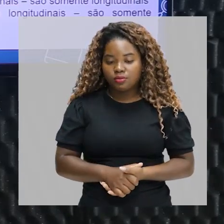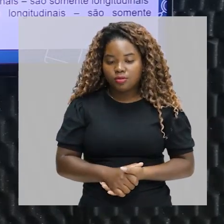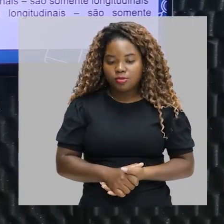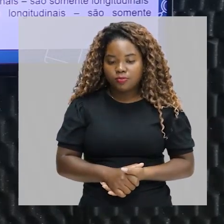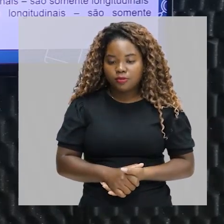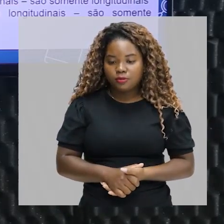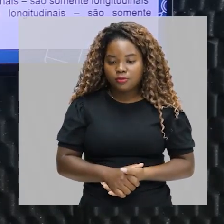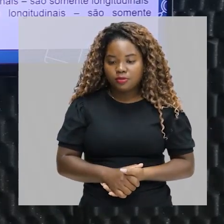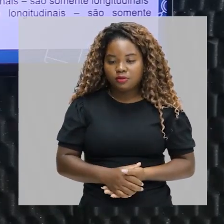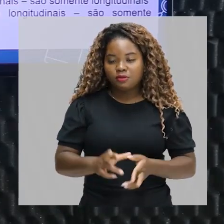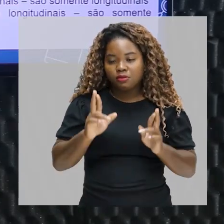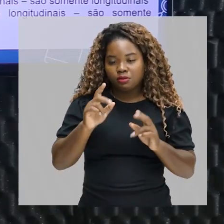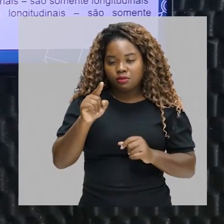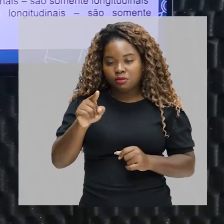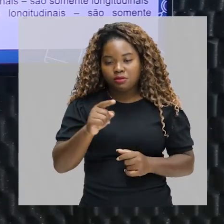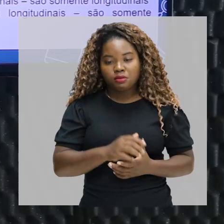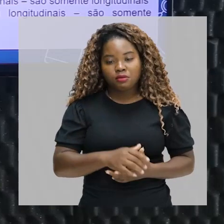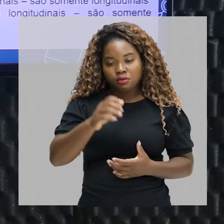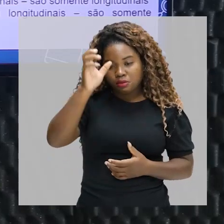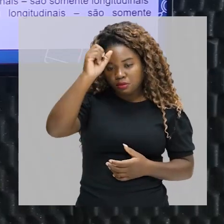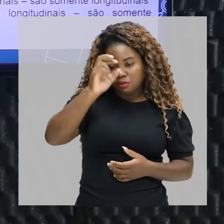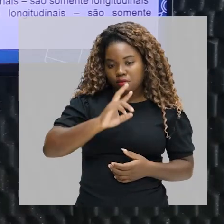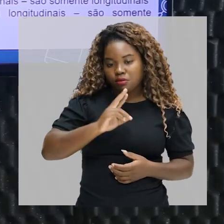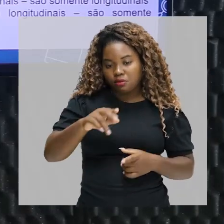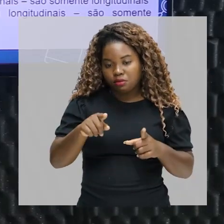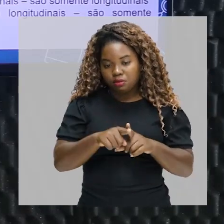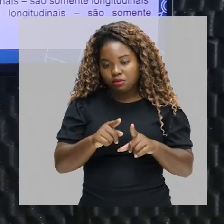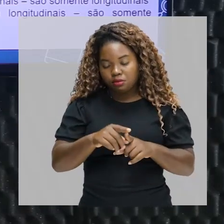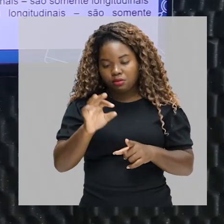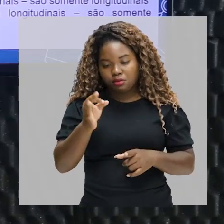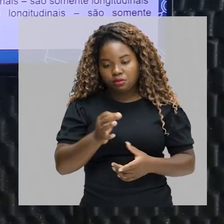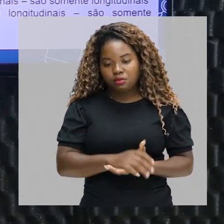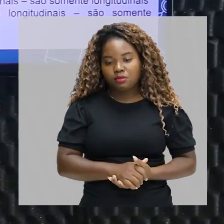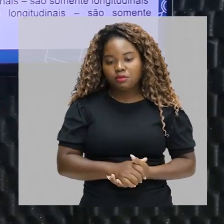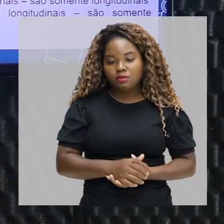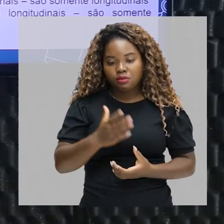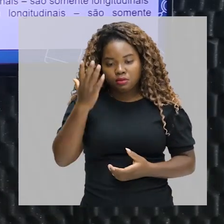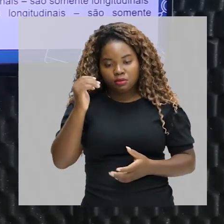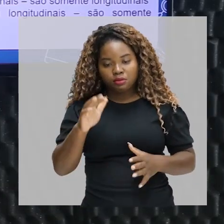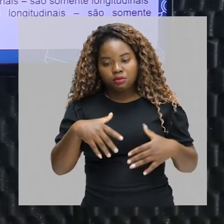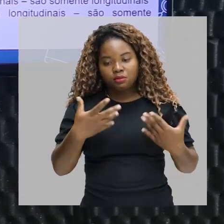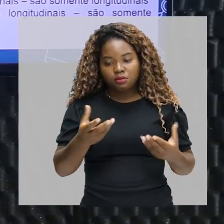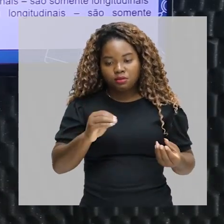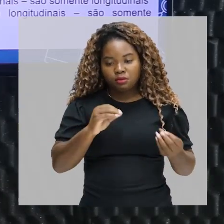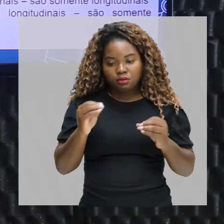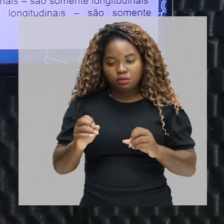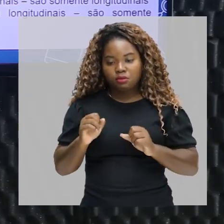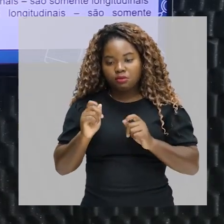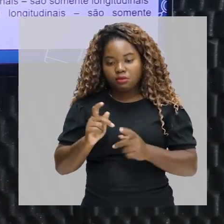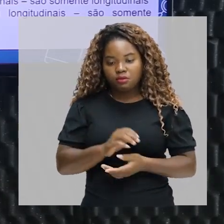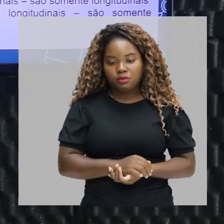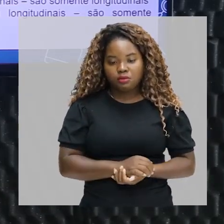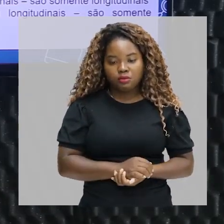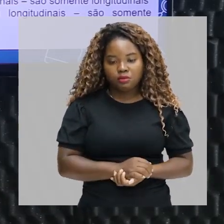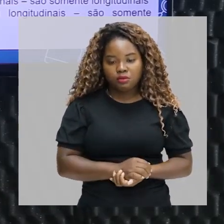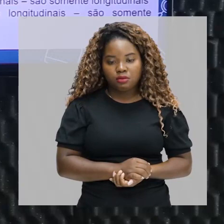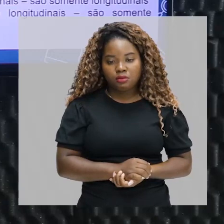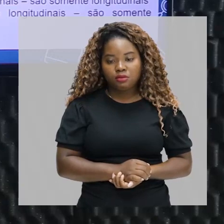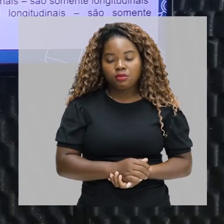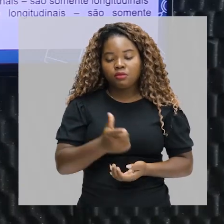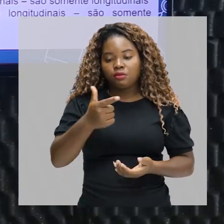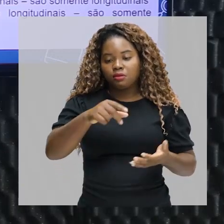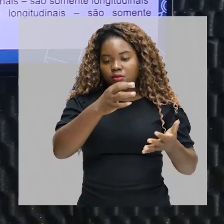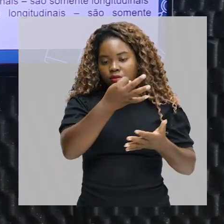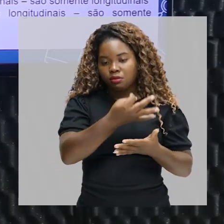estas. Espero que você já tenha, né, respondido para poder saber qual que se encaixa lá certinho. Vamos lá. De novo no texto.